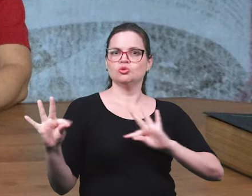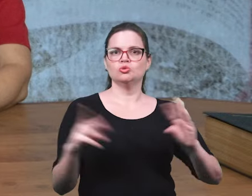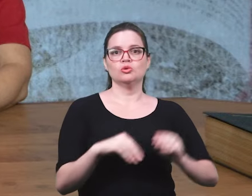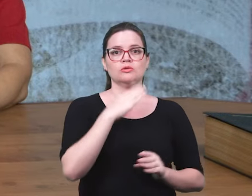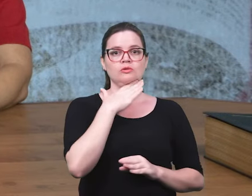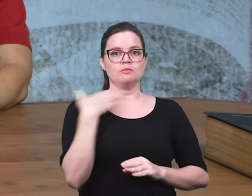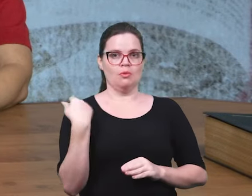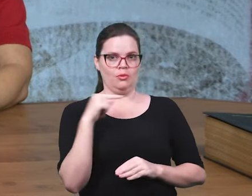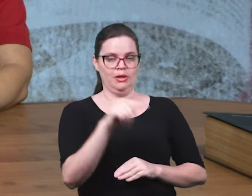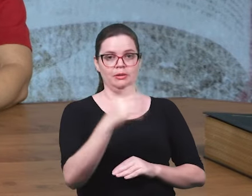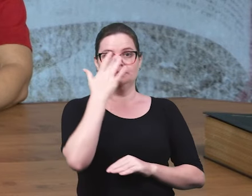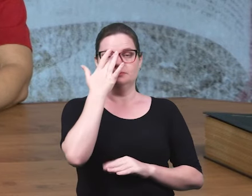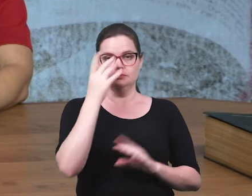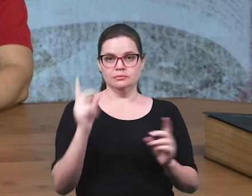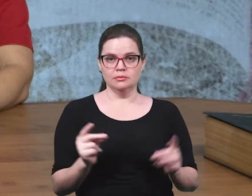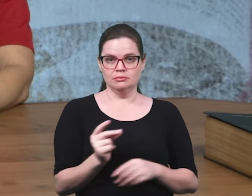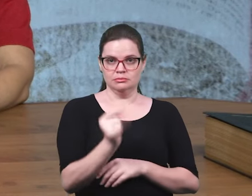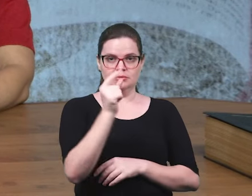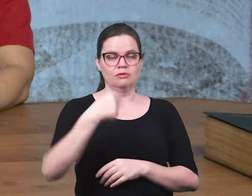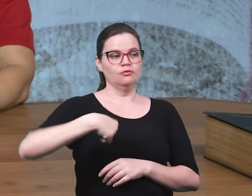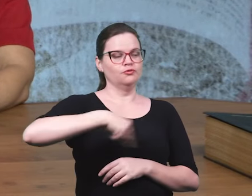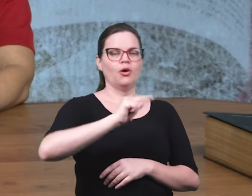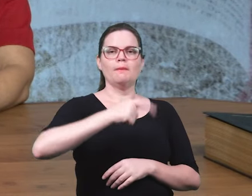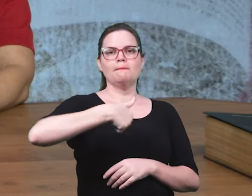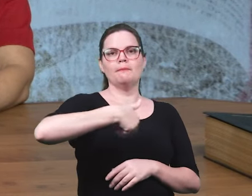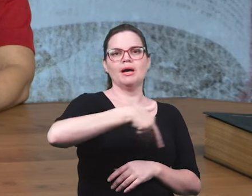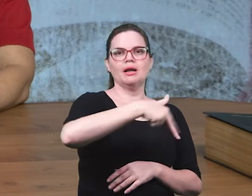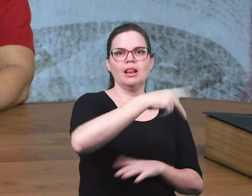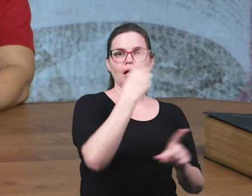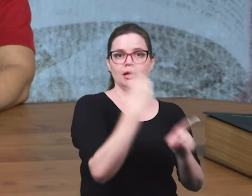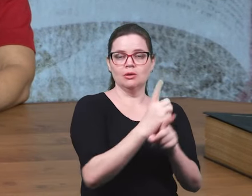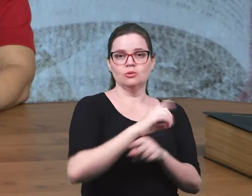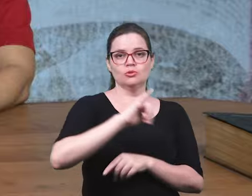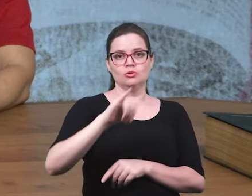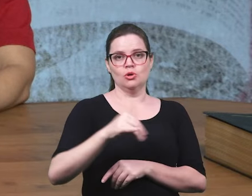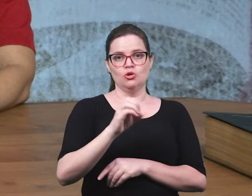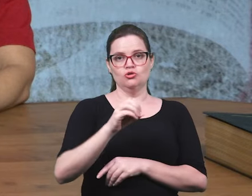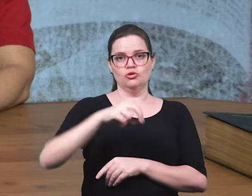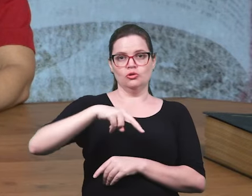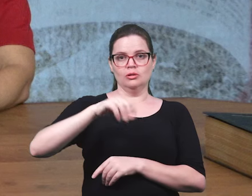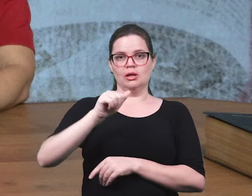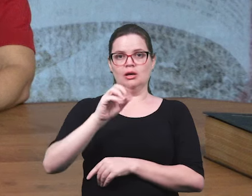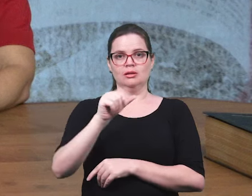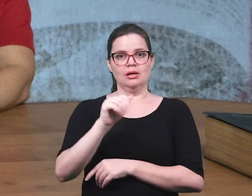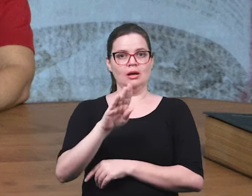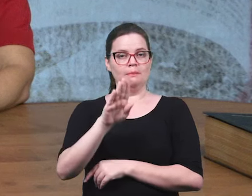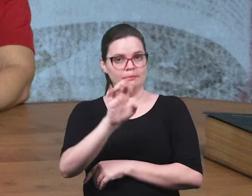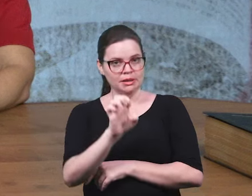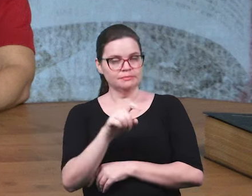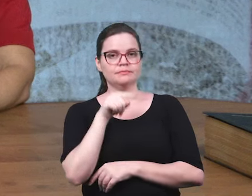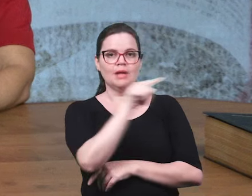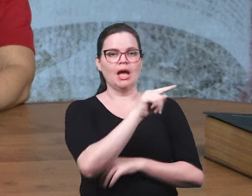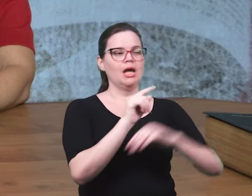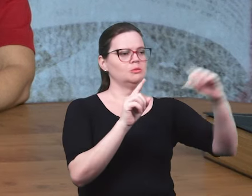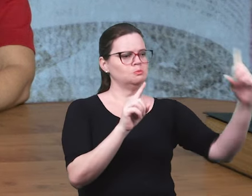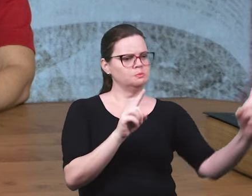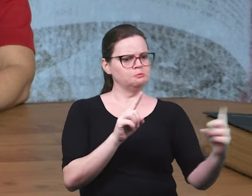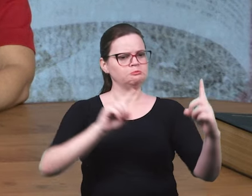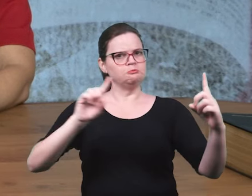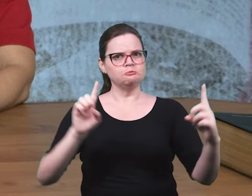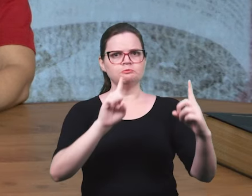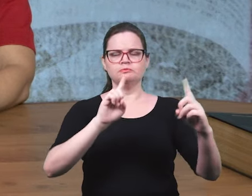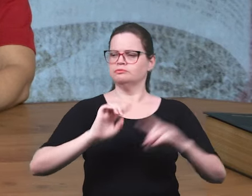dali, encontrou a Jonadab, filho de Recade, que lhe vinha ao encontro, o qual